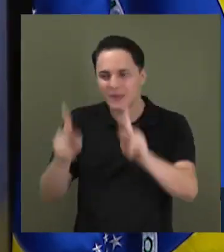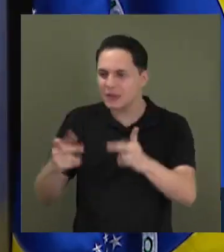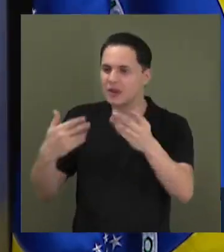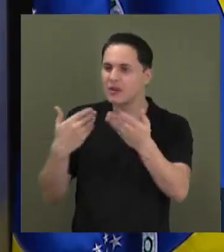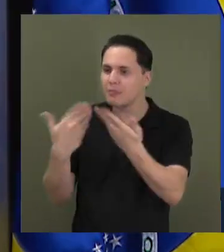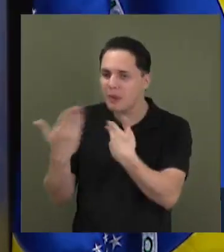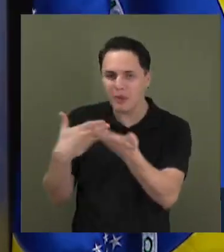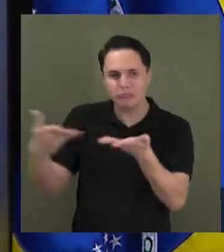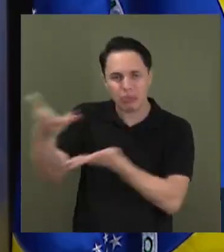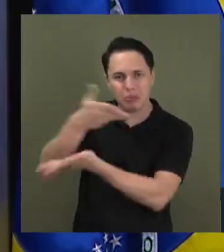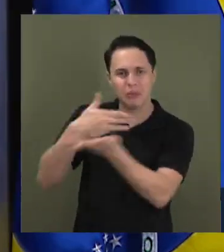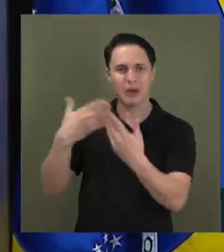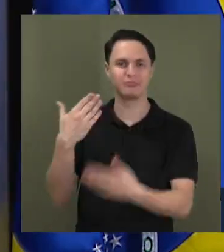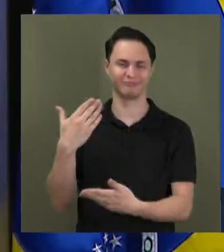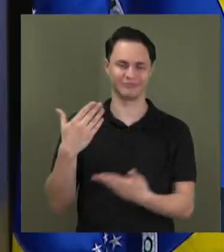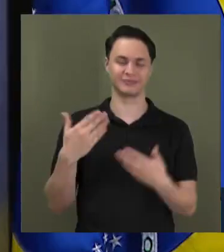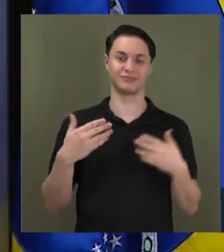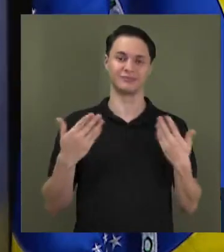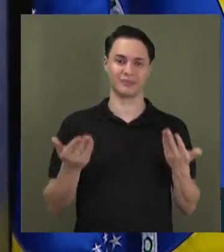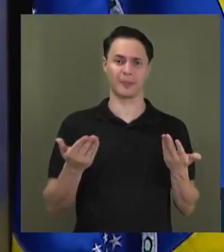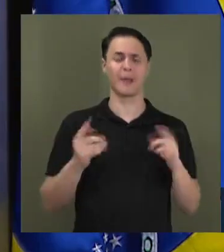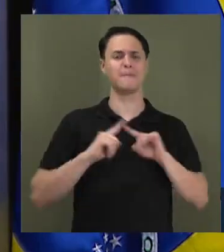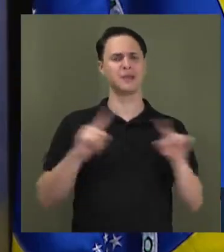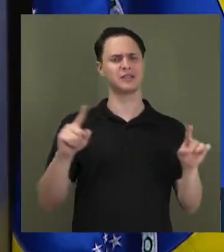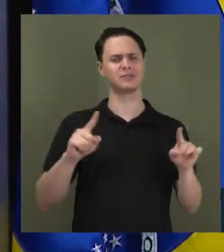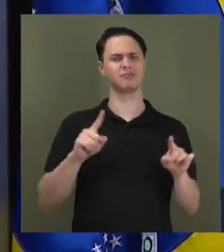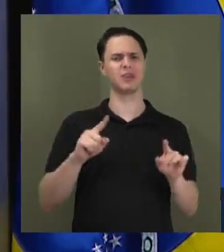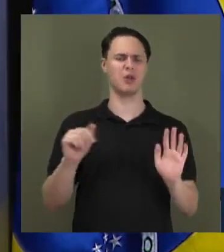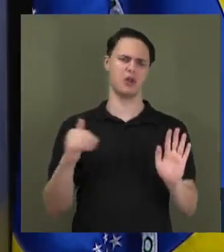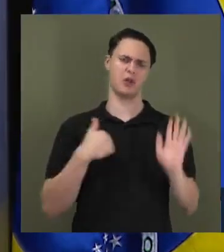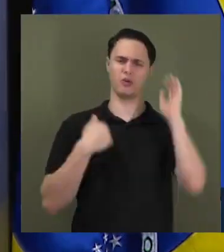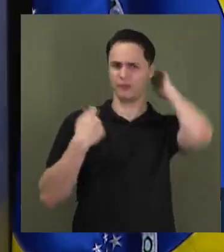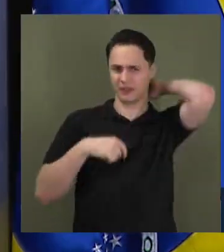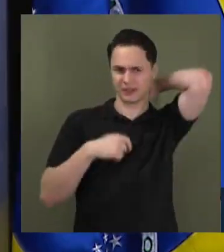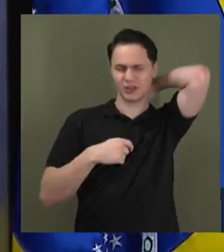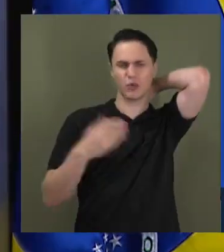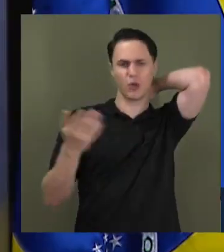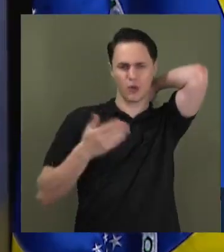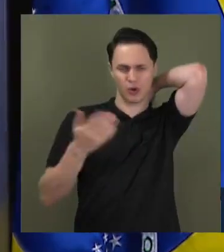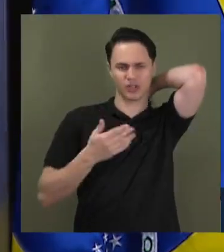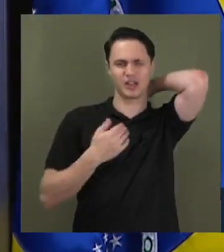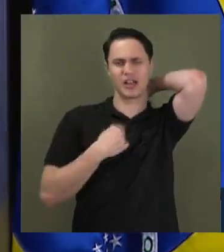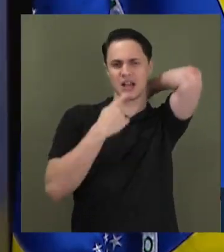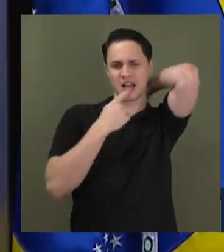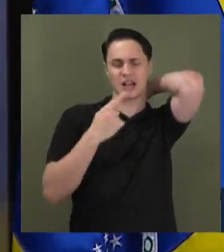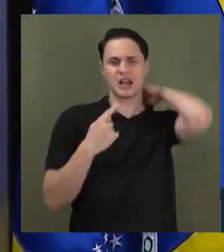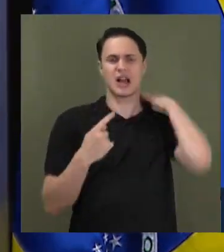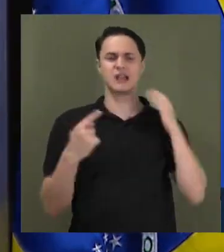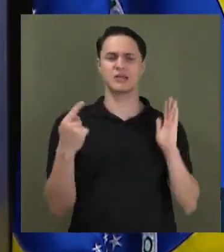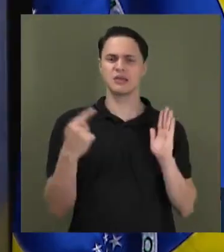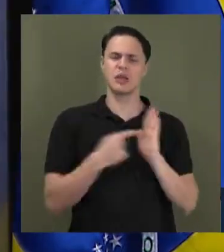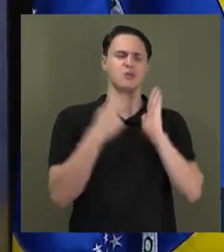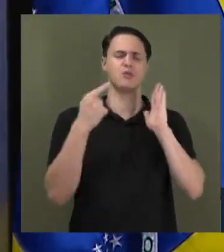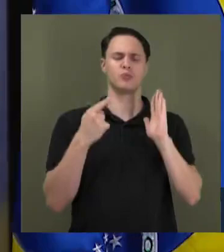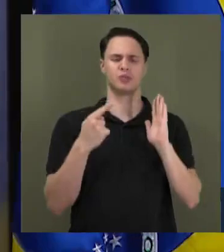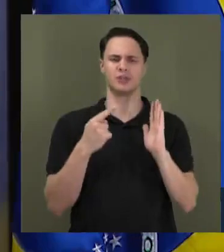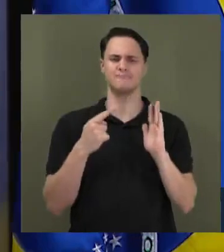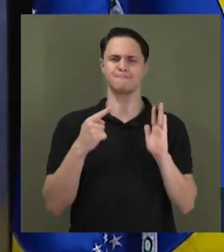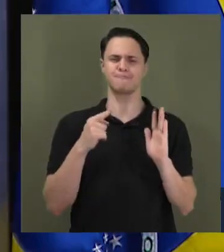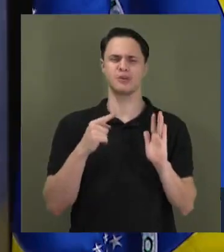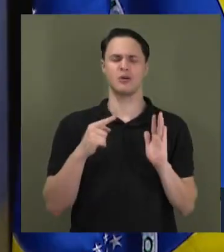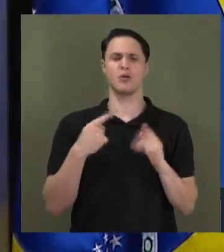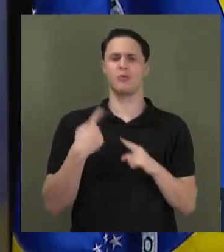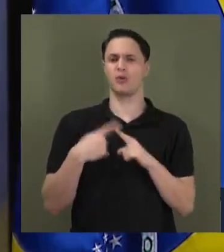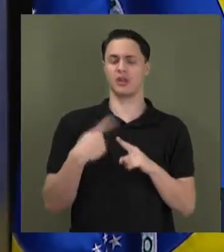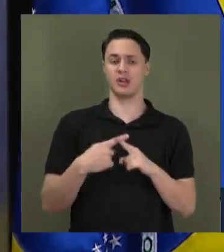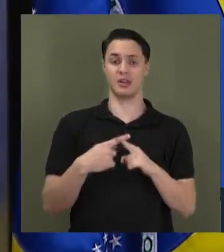mínimo, não toma posição, não toma lado. Na diplomacia isso é importante. O Brasil é